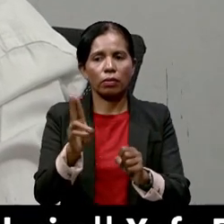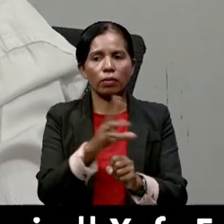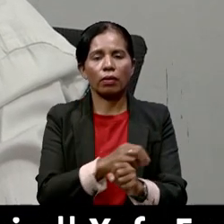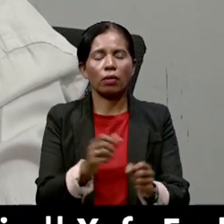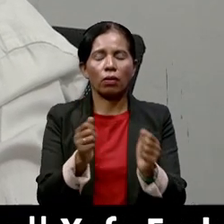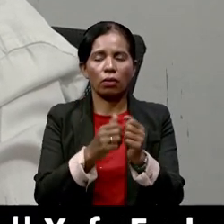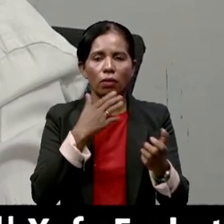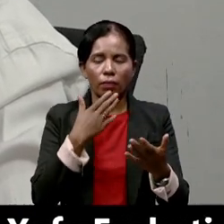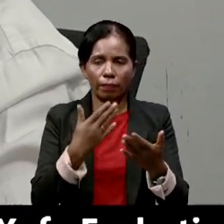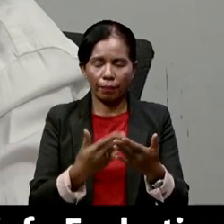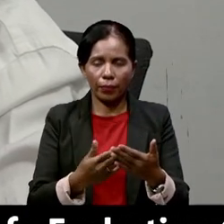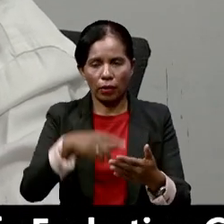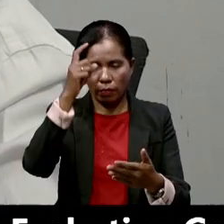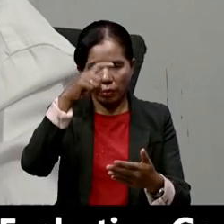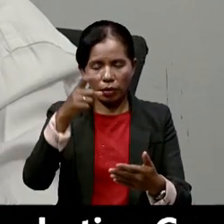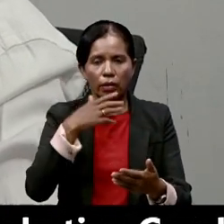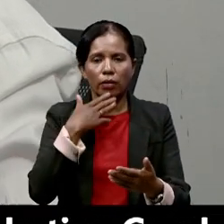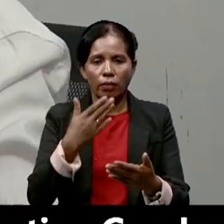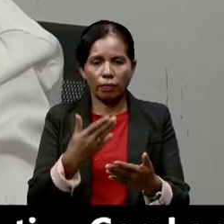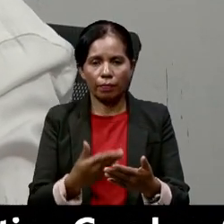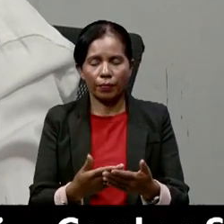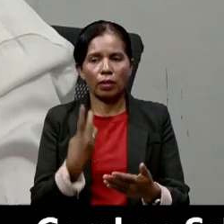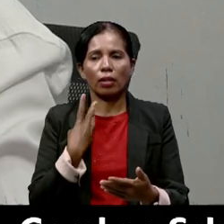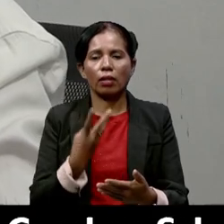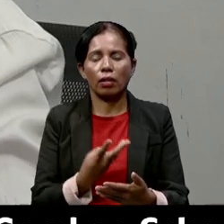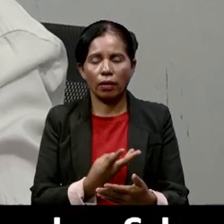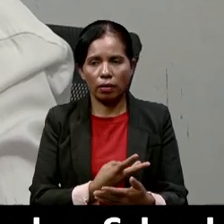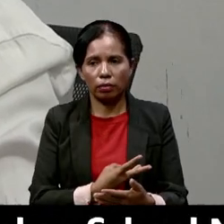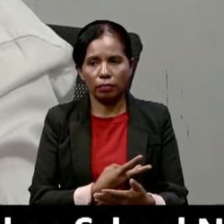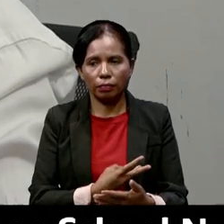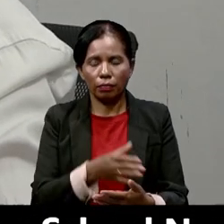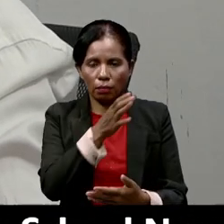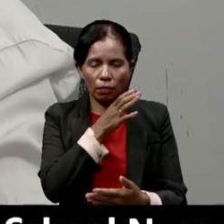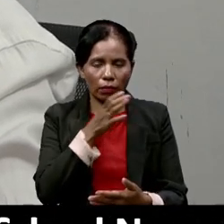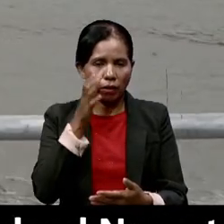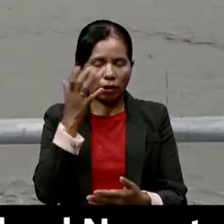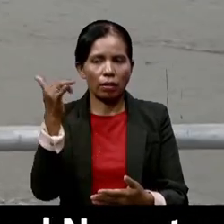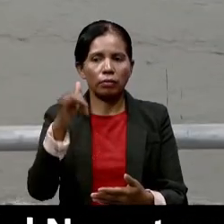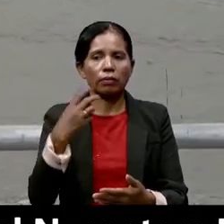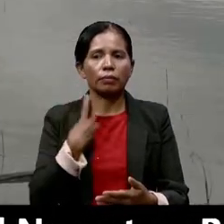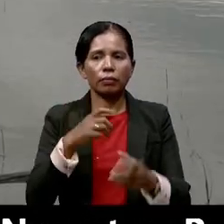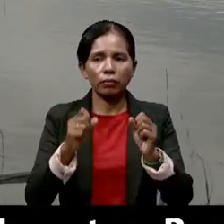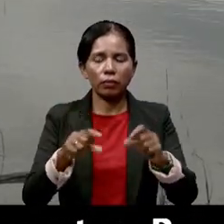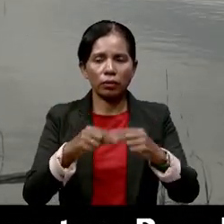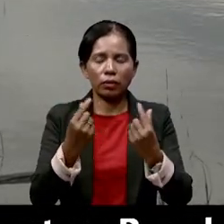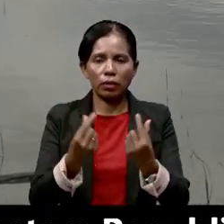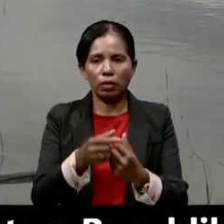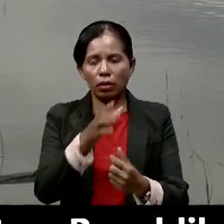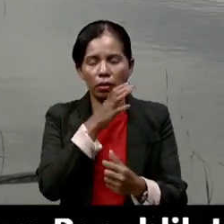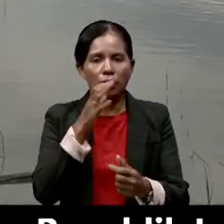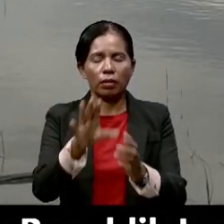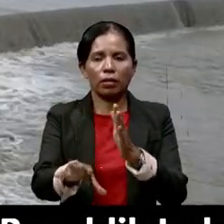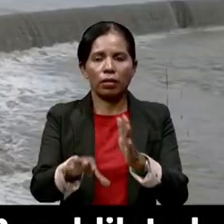neho dia ko ema nebe matene ko ema nebe ke saudável o itenia sitor sira agricultura se ne ite se bele e a grupa agricultura se nebe ke